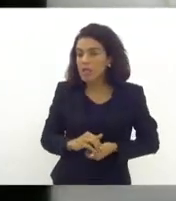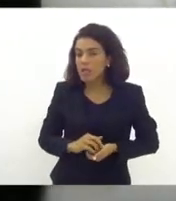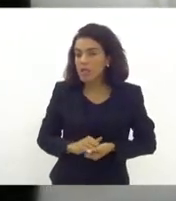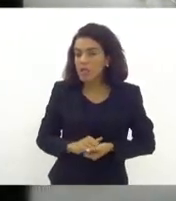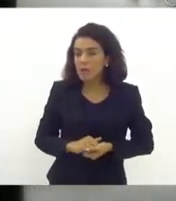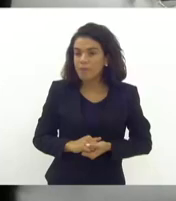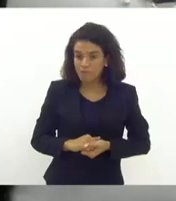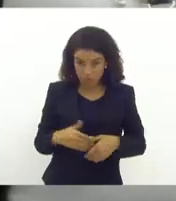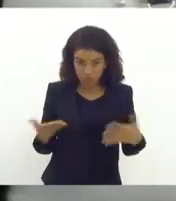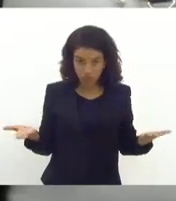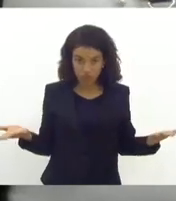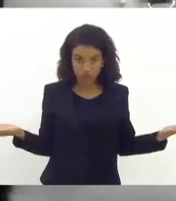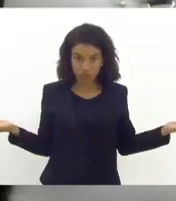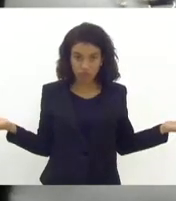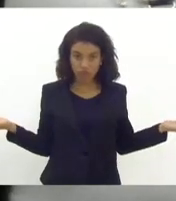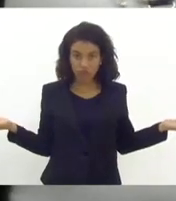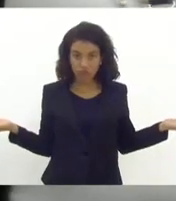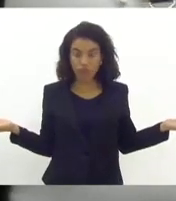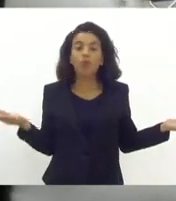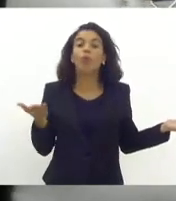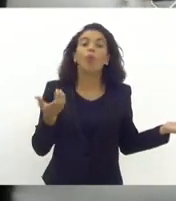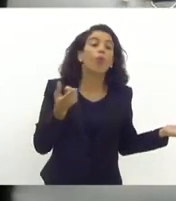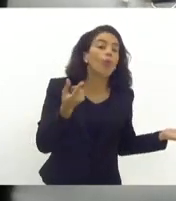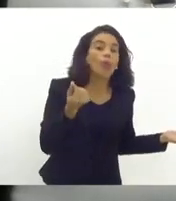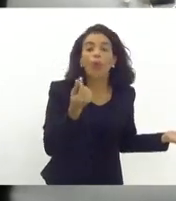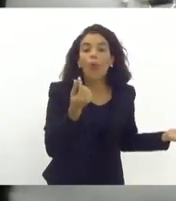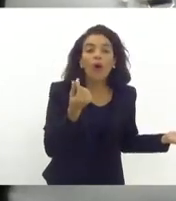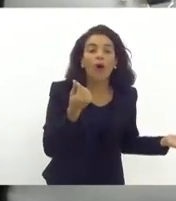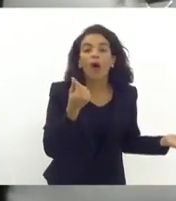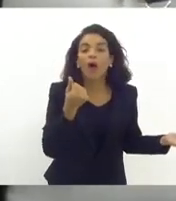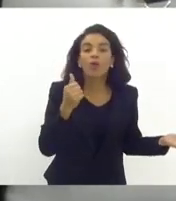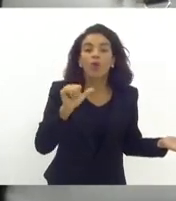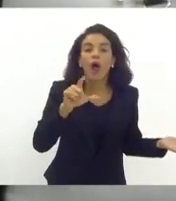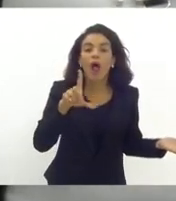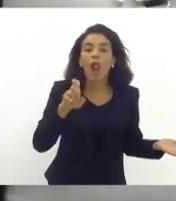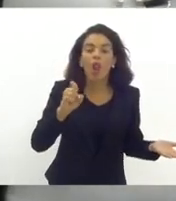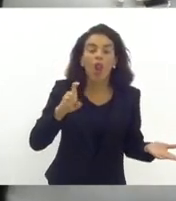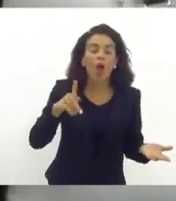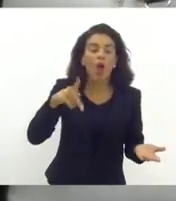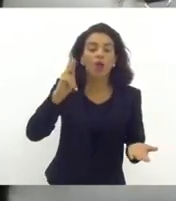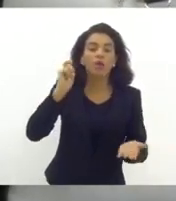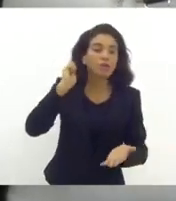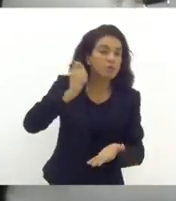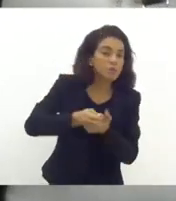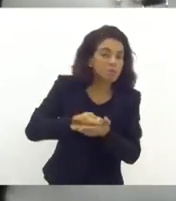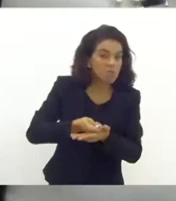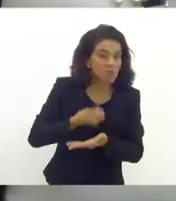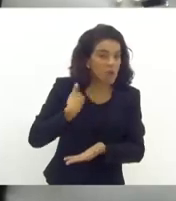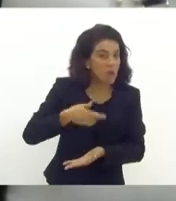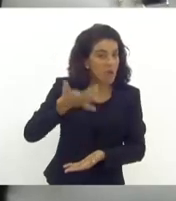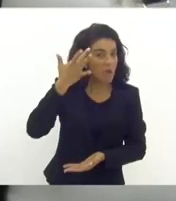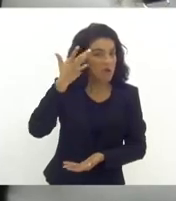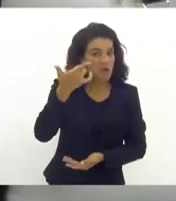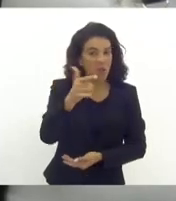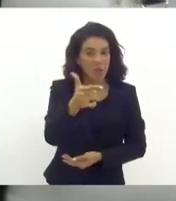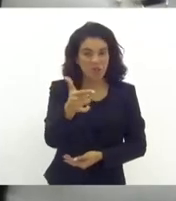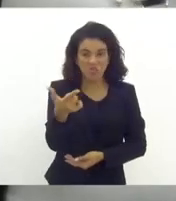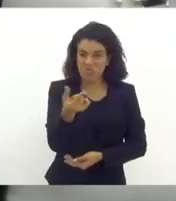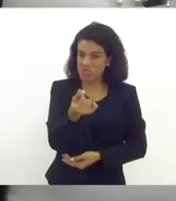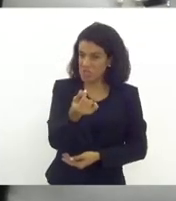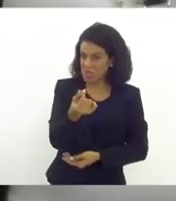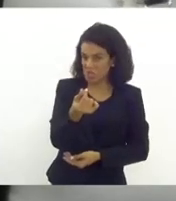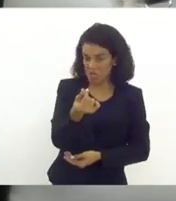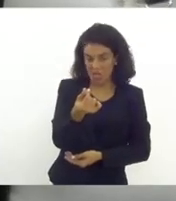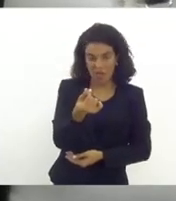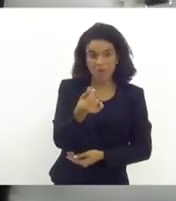não é Quanto foi a taxa do alok cara eu acho que ele não ia ter dinheiro para pagar essa